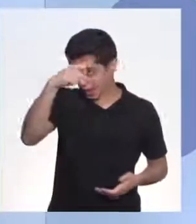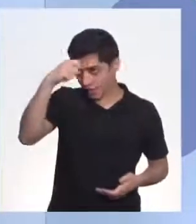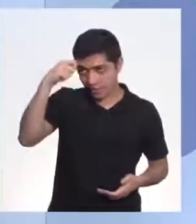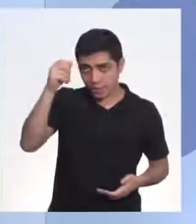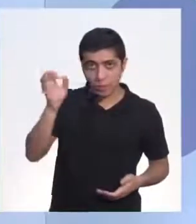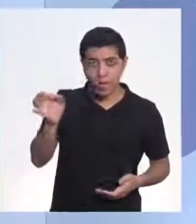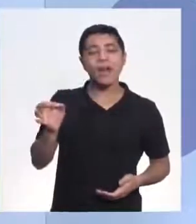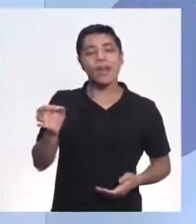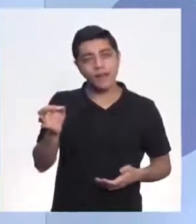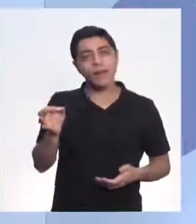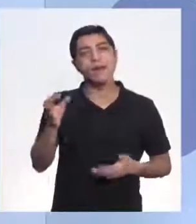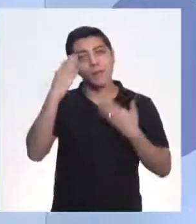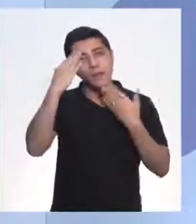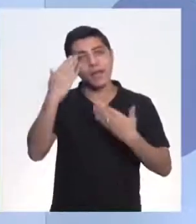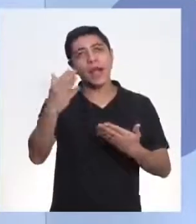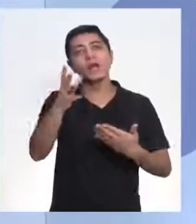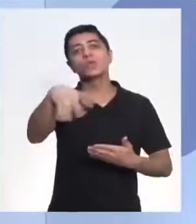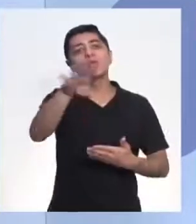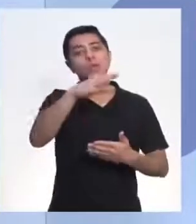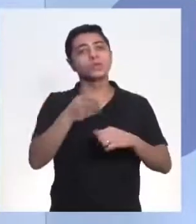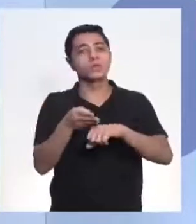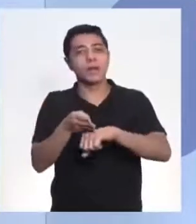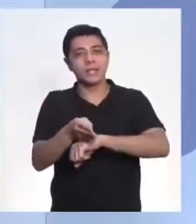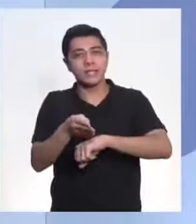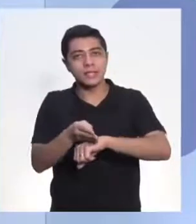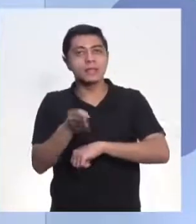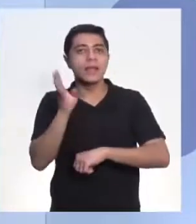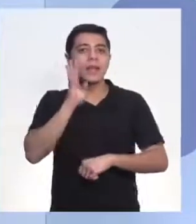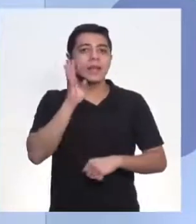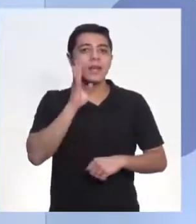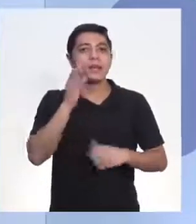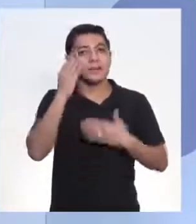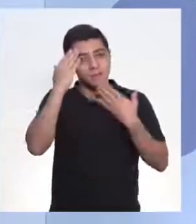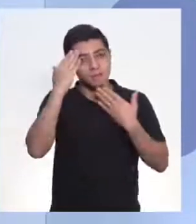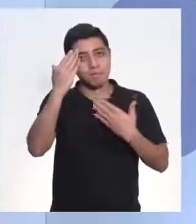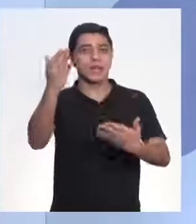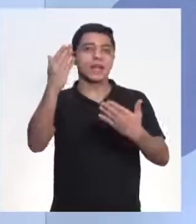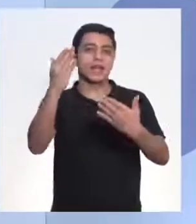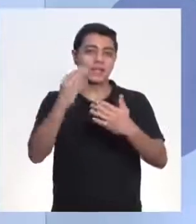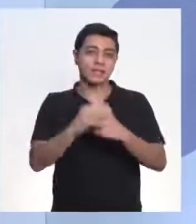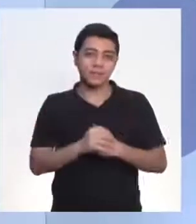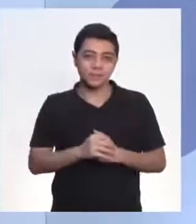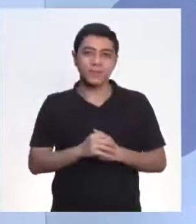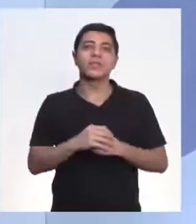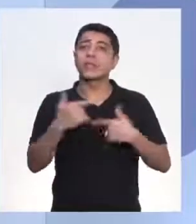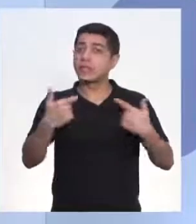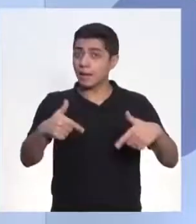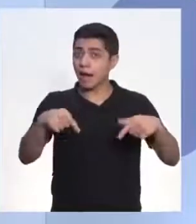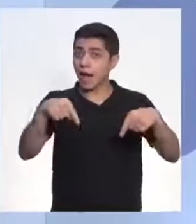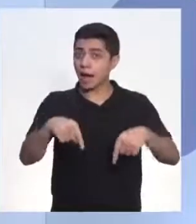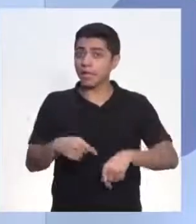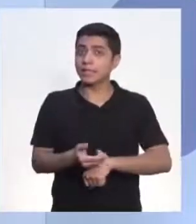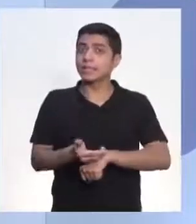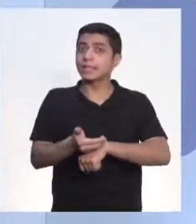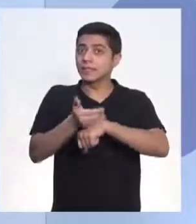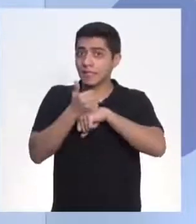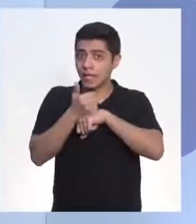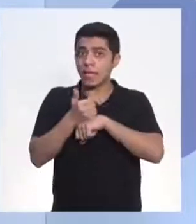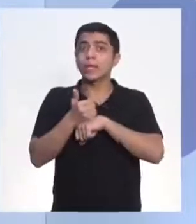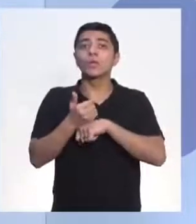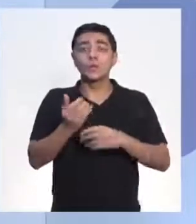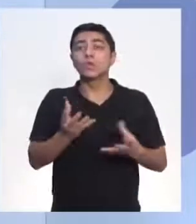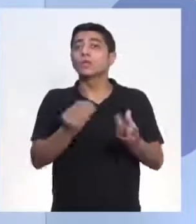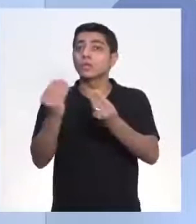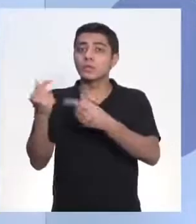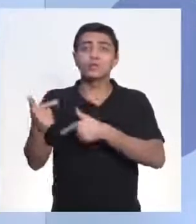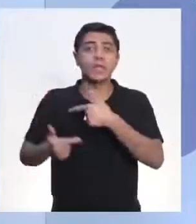Obrigado mesmo aqui, o trabalho é cedo, né? A gente começa cedo aqui, muitos trabalhando